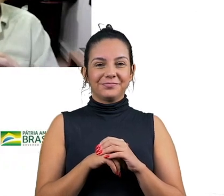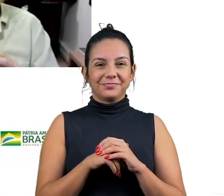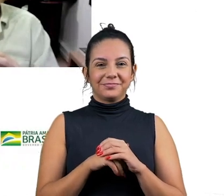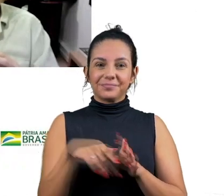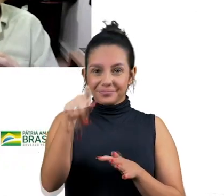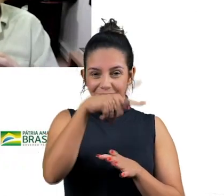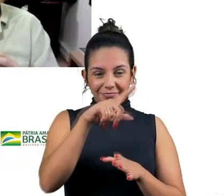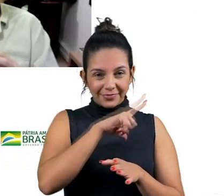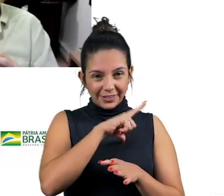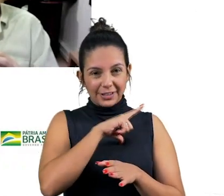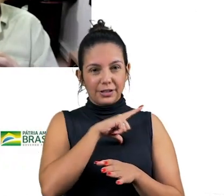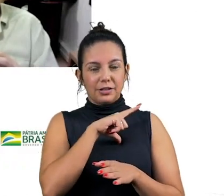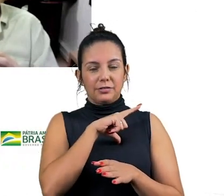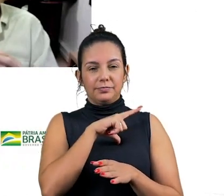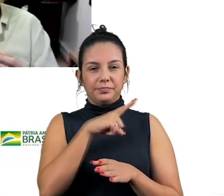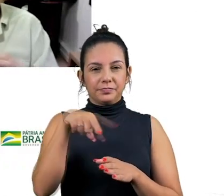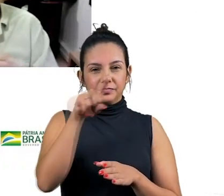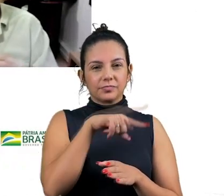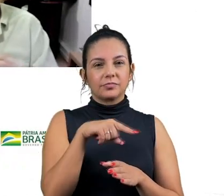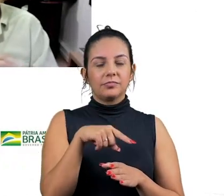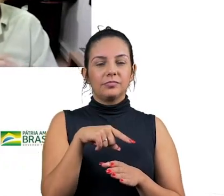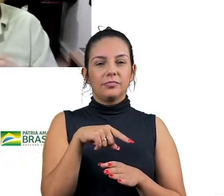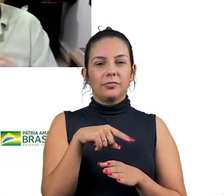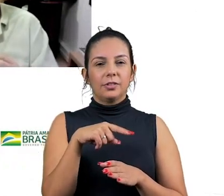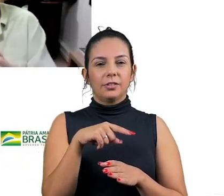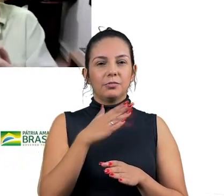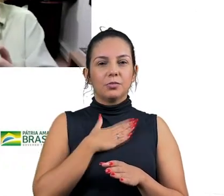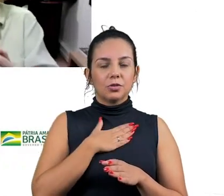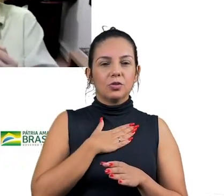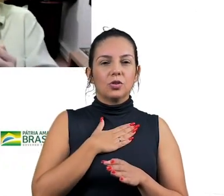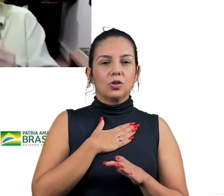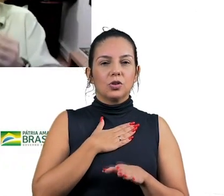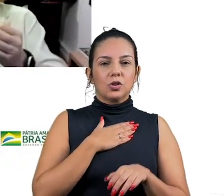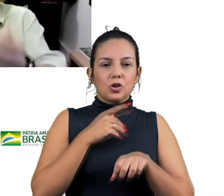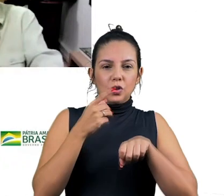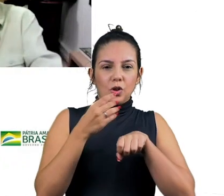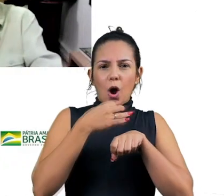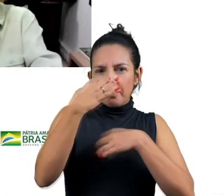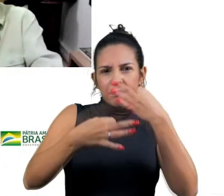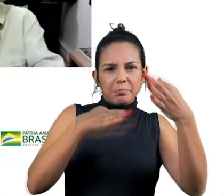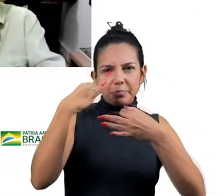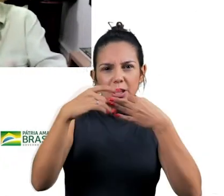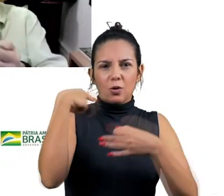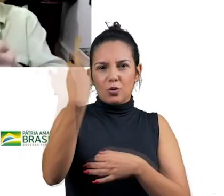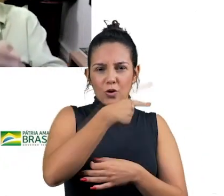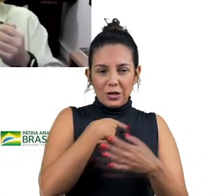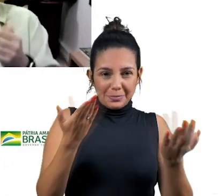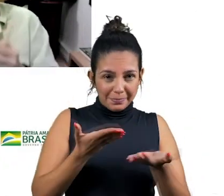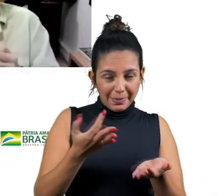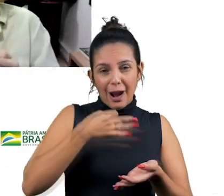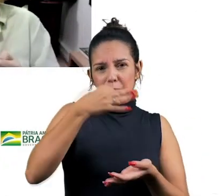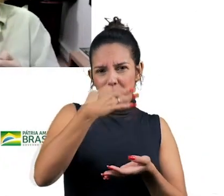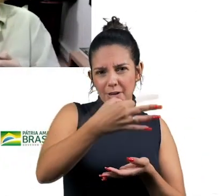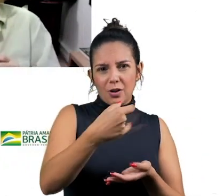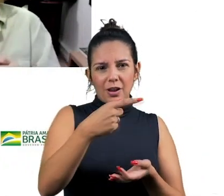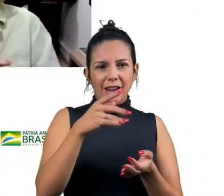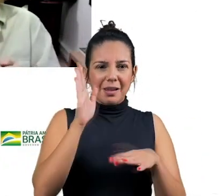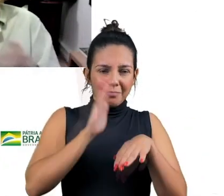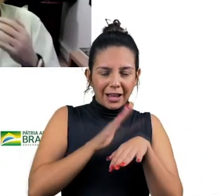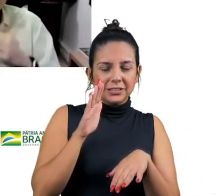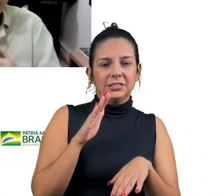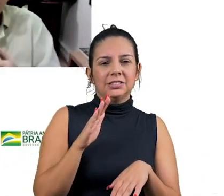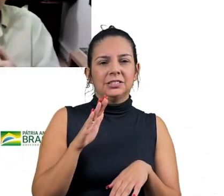você tem o meu argumento, então, era o seguinte, é que o nosso presente é cada vez